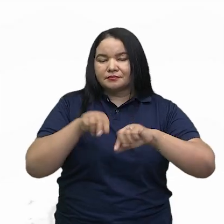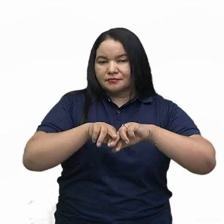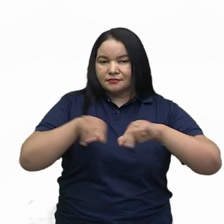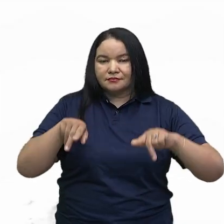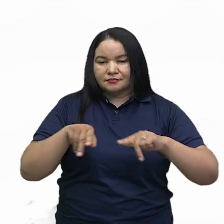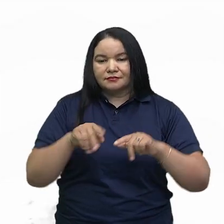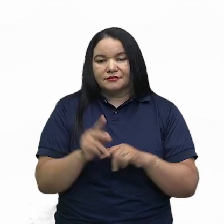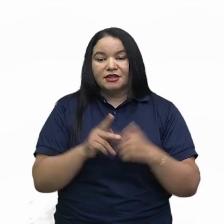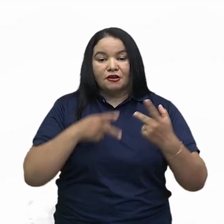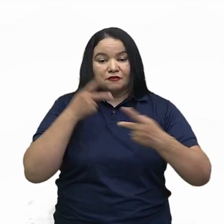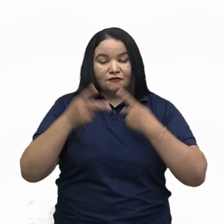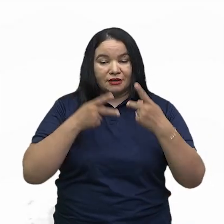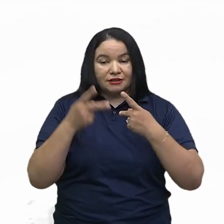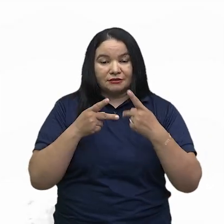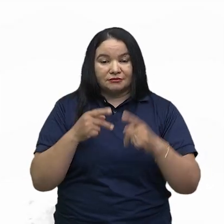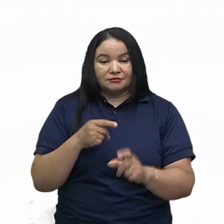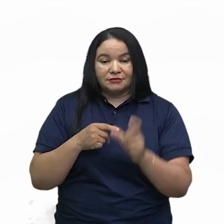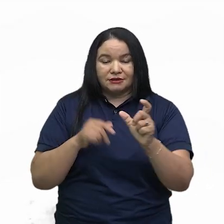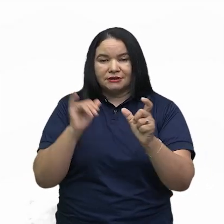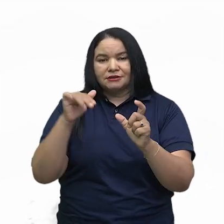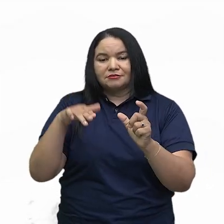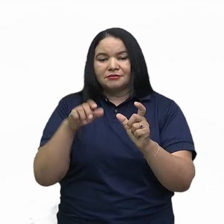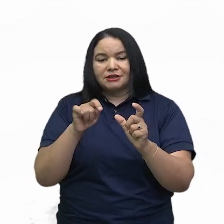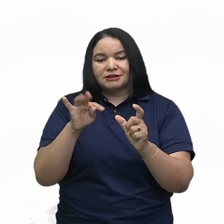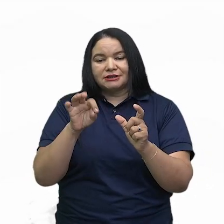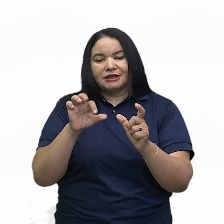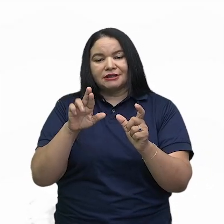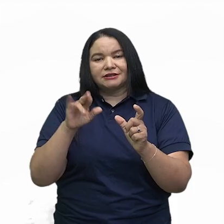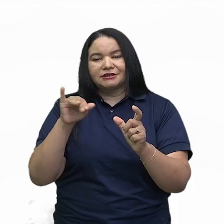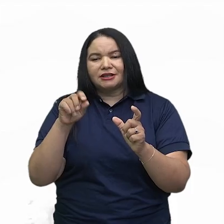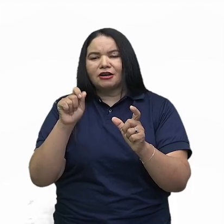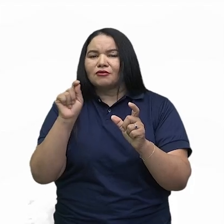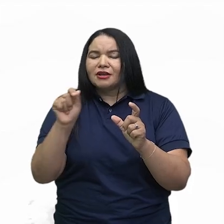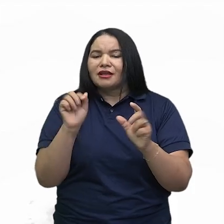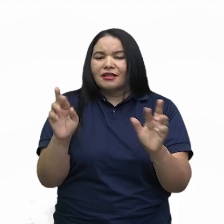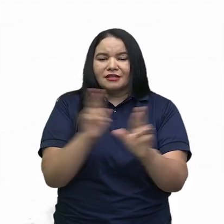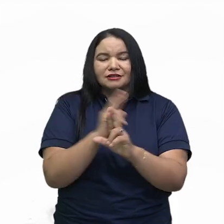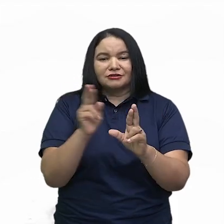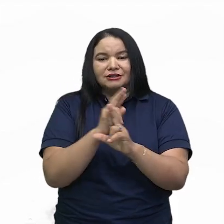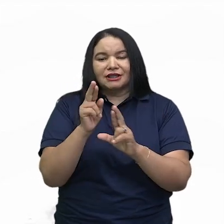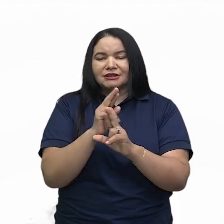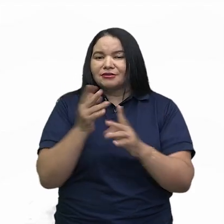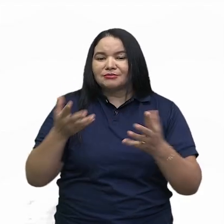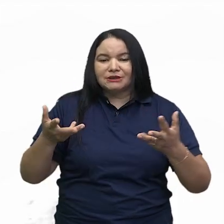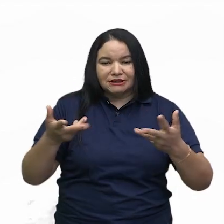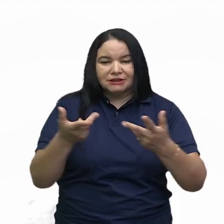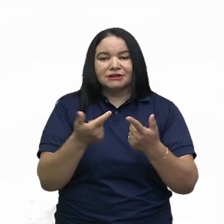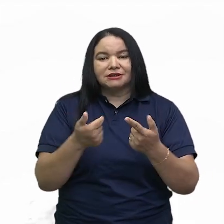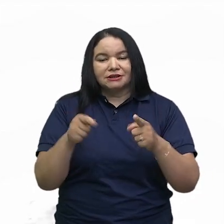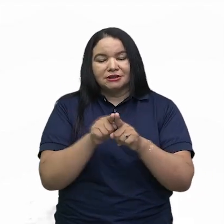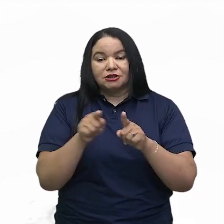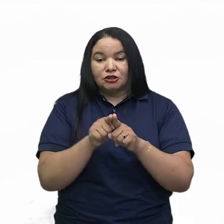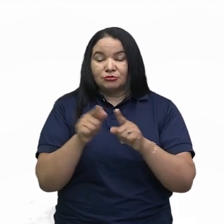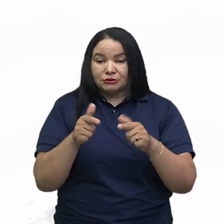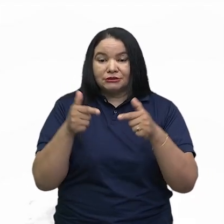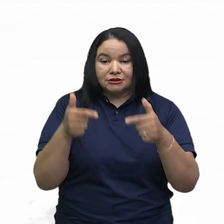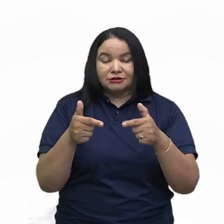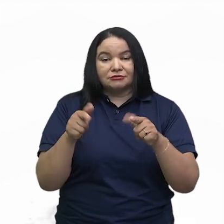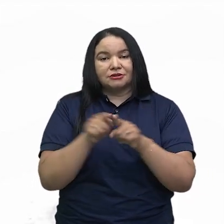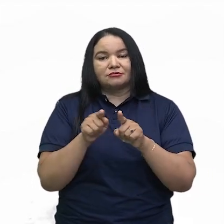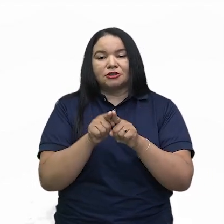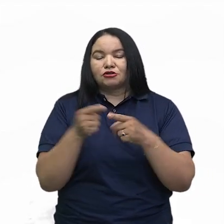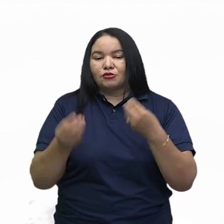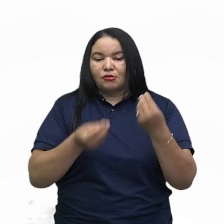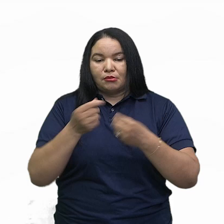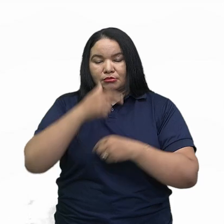falamos de imaterial, nós vamos perceber que está relacionado aos saberes, habilidades, práticas e o modo de